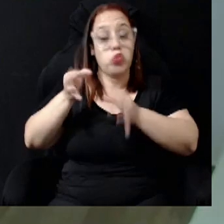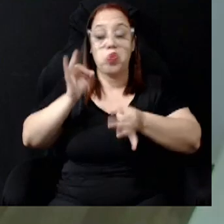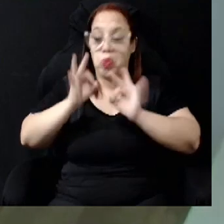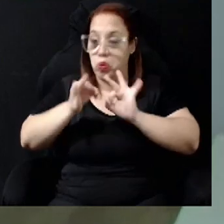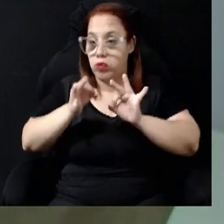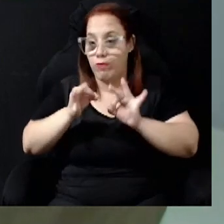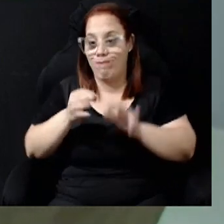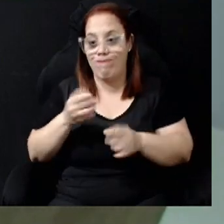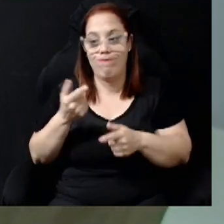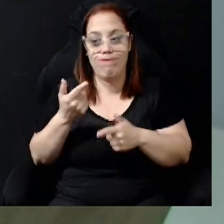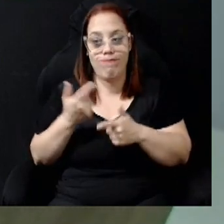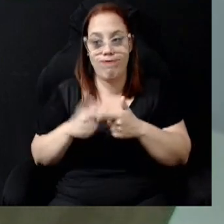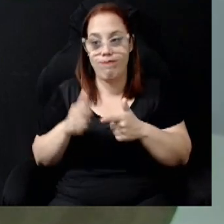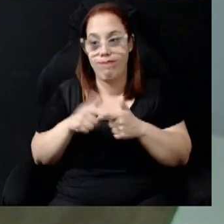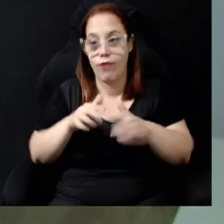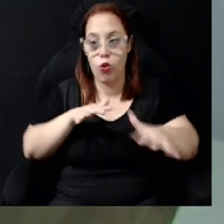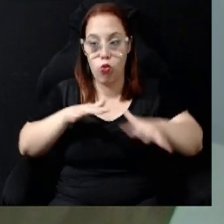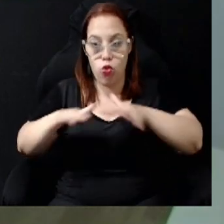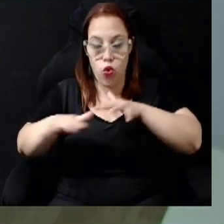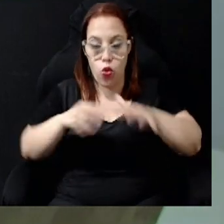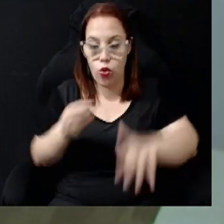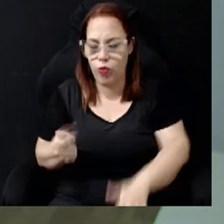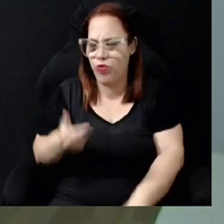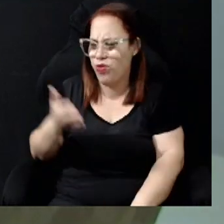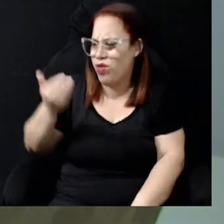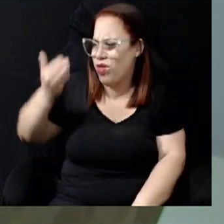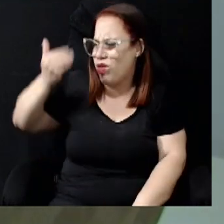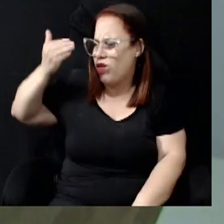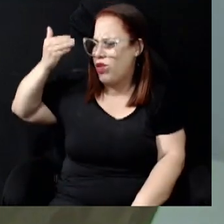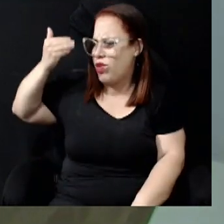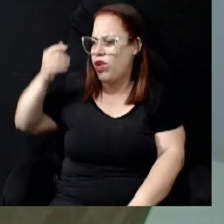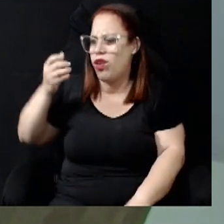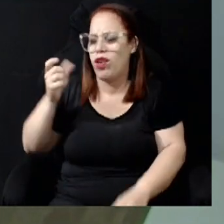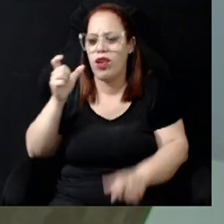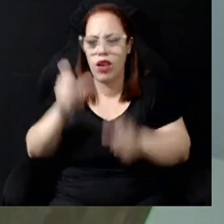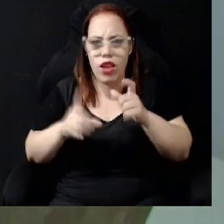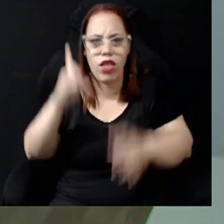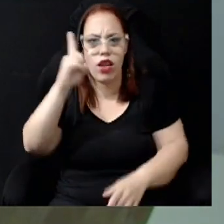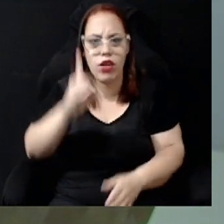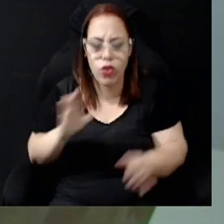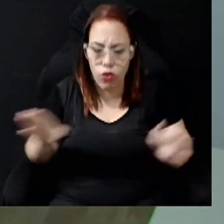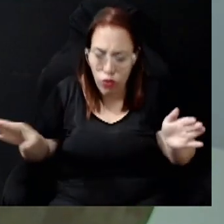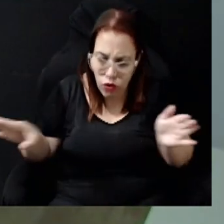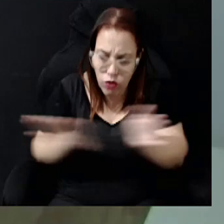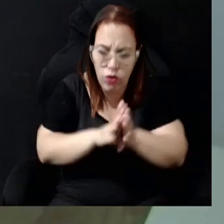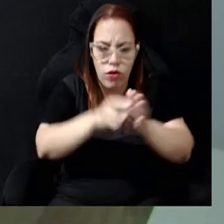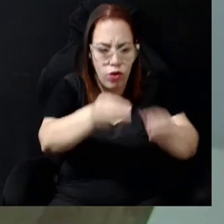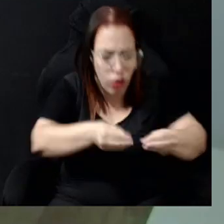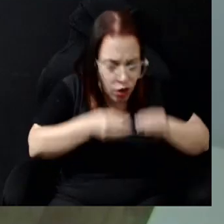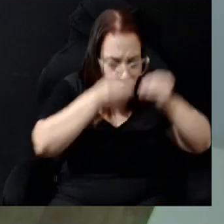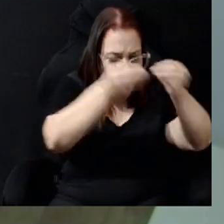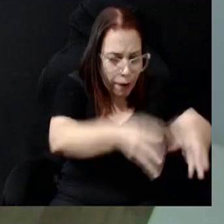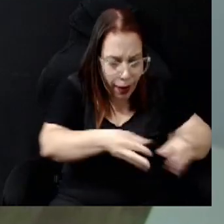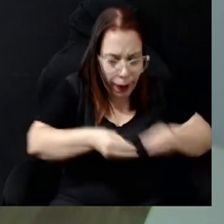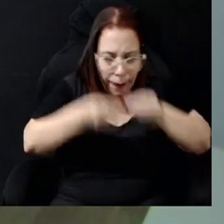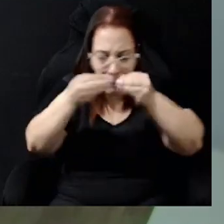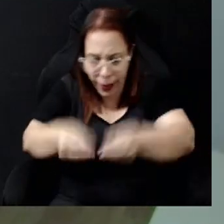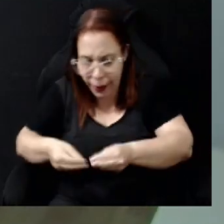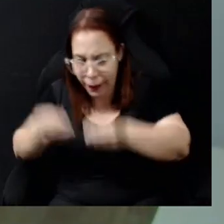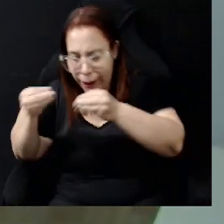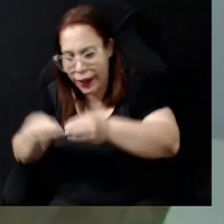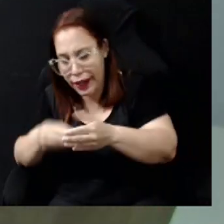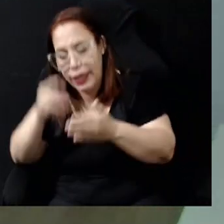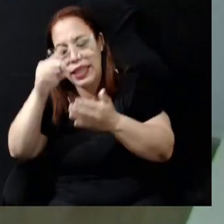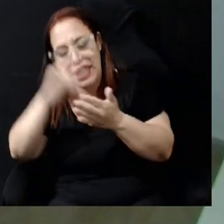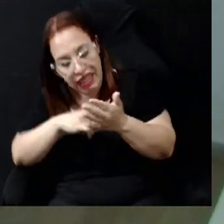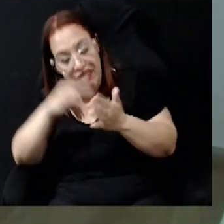tanto movimento como antigamente, que cada diretor de escola vinha até aqui entregar o seu material e fazia essa conferência aqui. A conferência